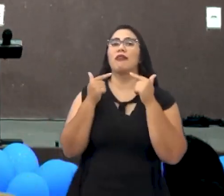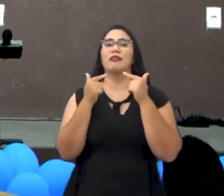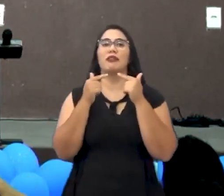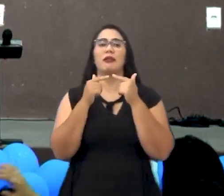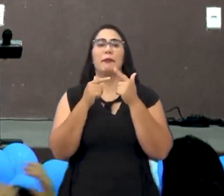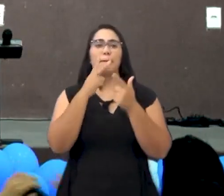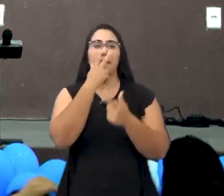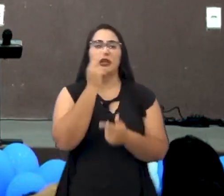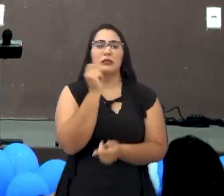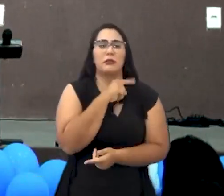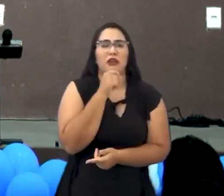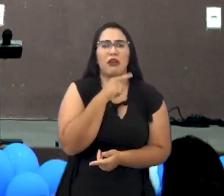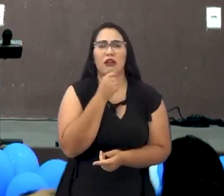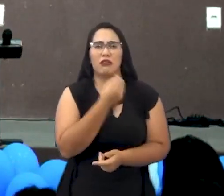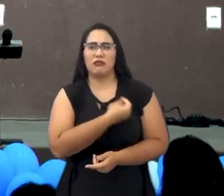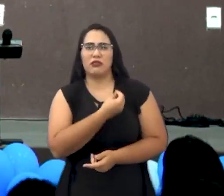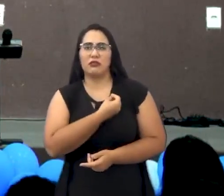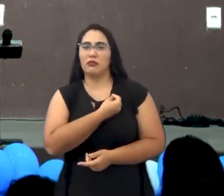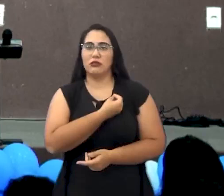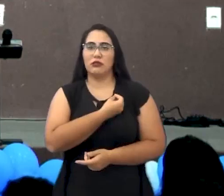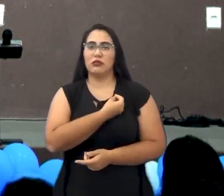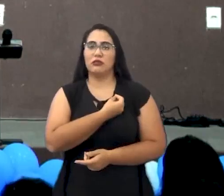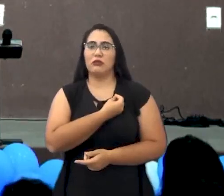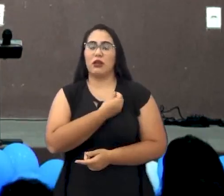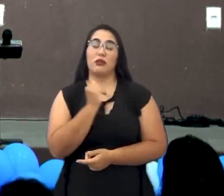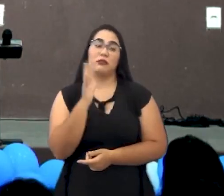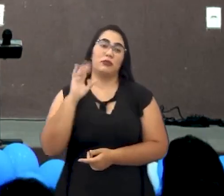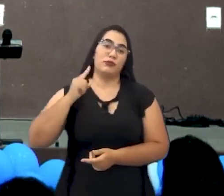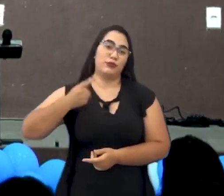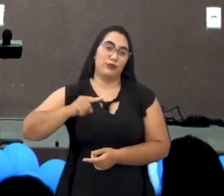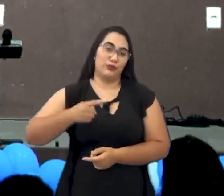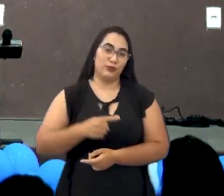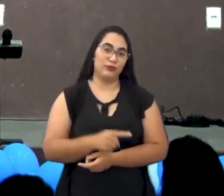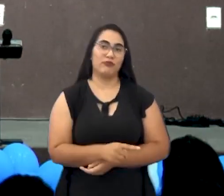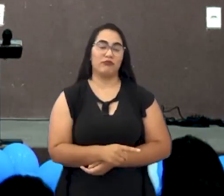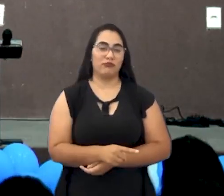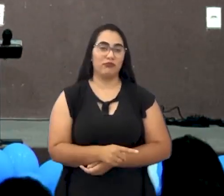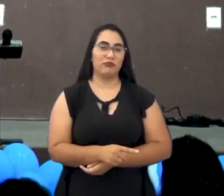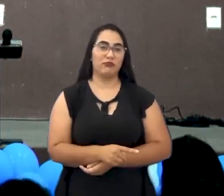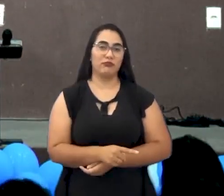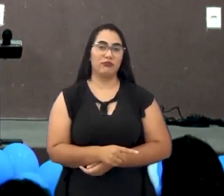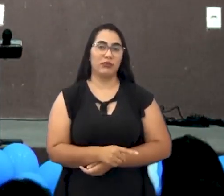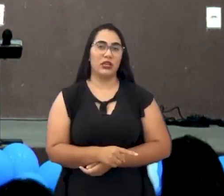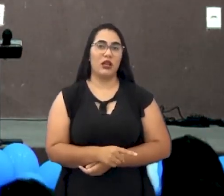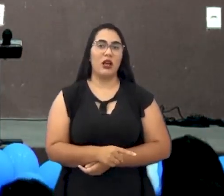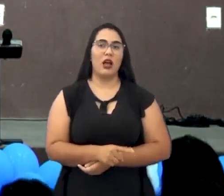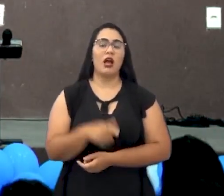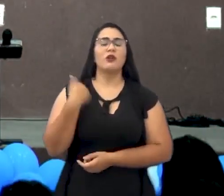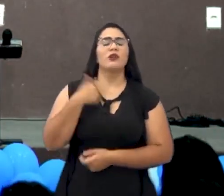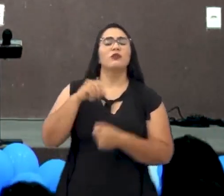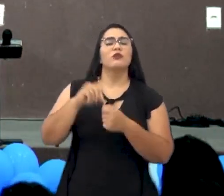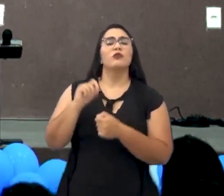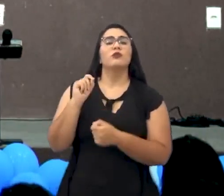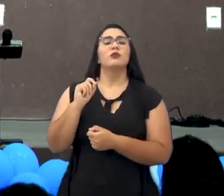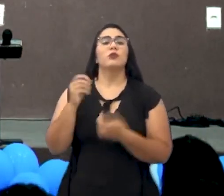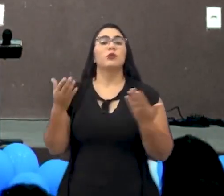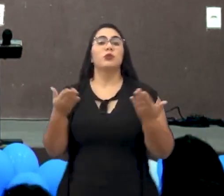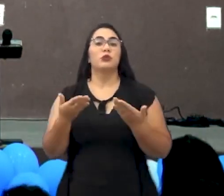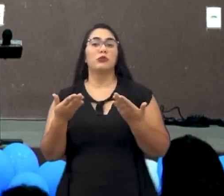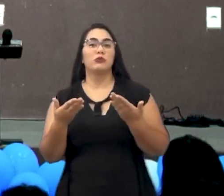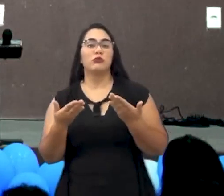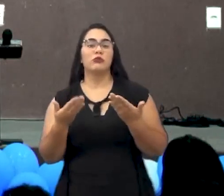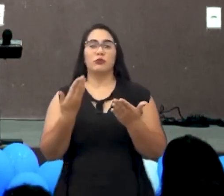na vida. Não. É muito mais profundo. E aí, o que é que a gente vai fazer hoje? A gente vai estudar